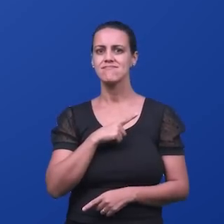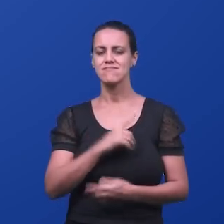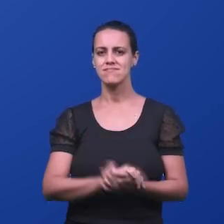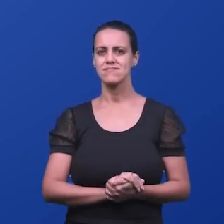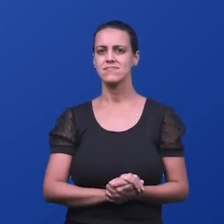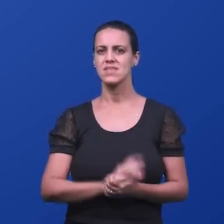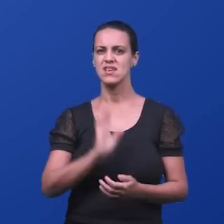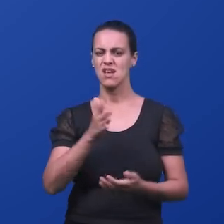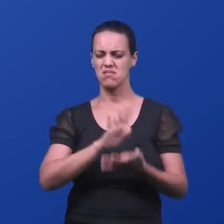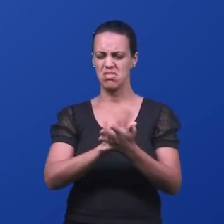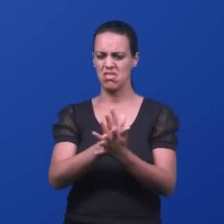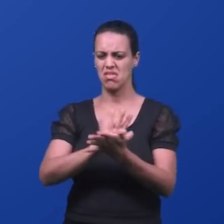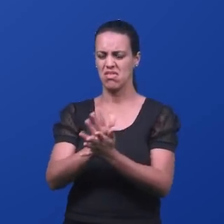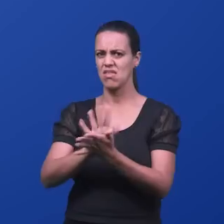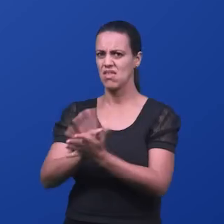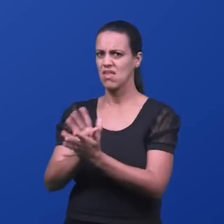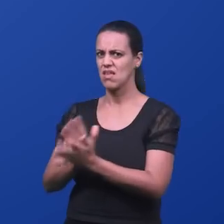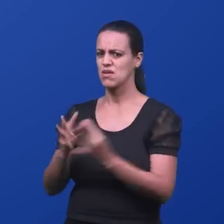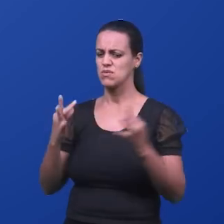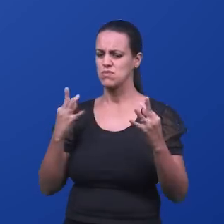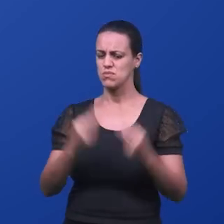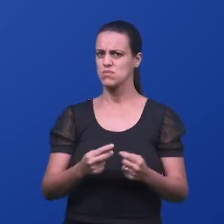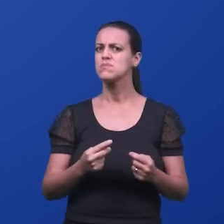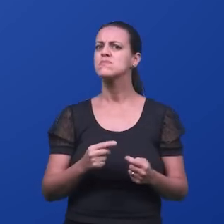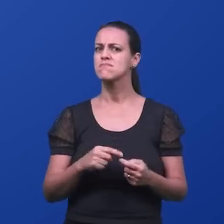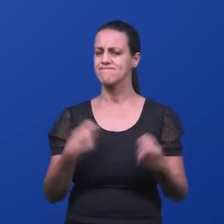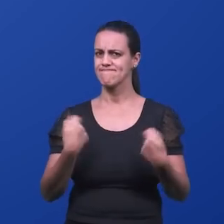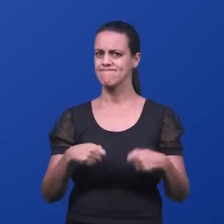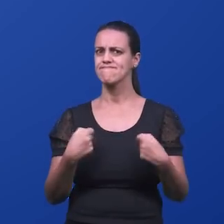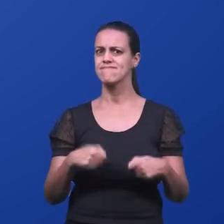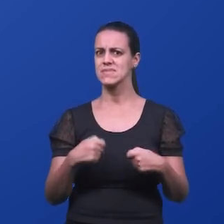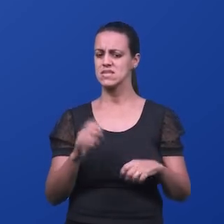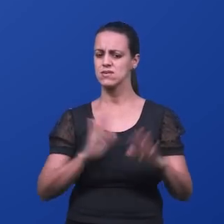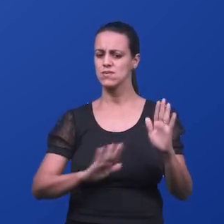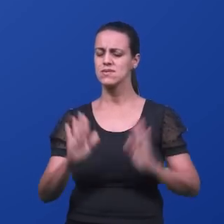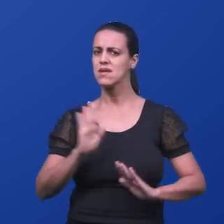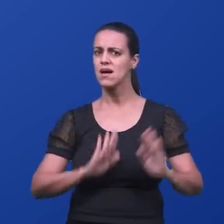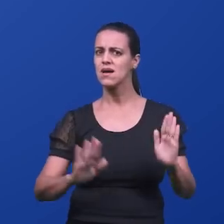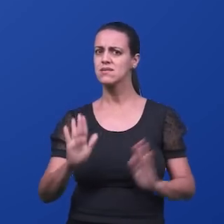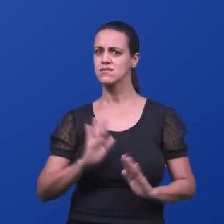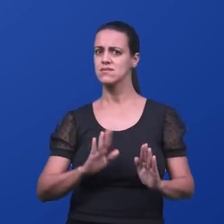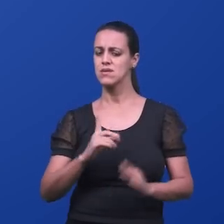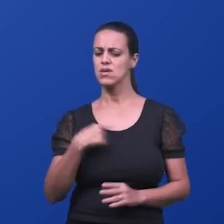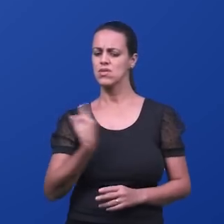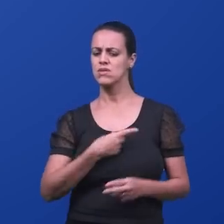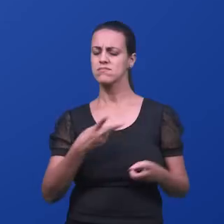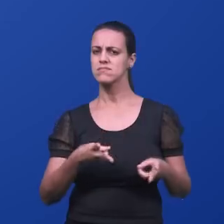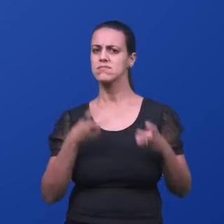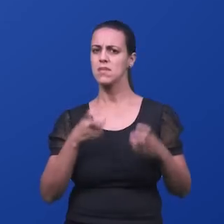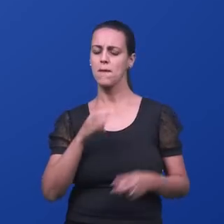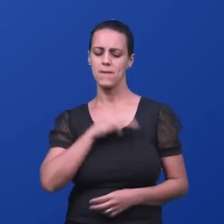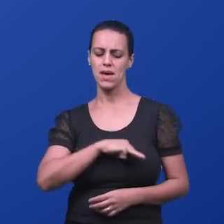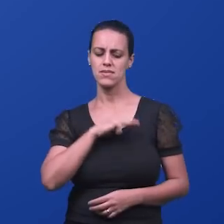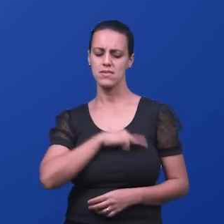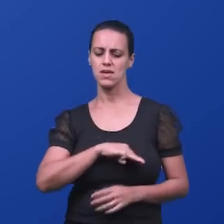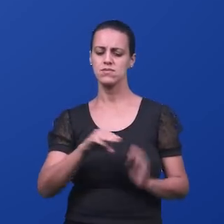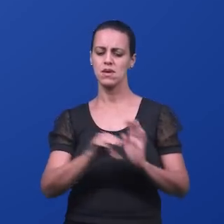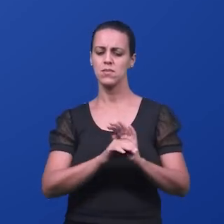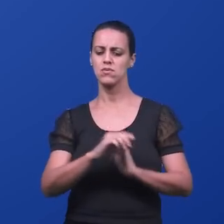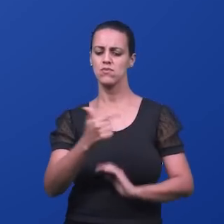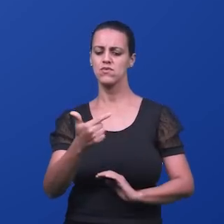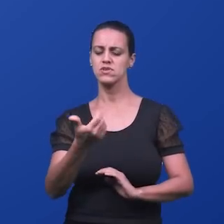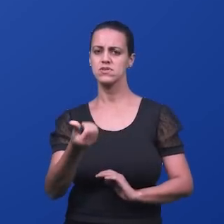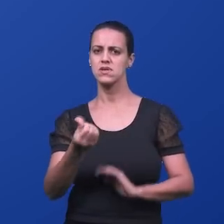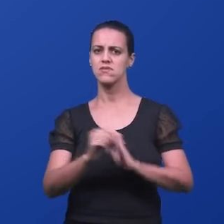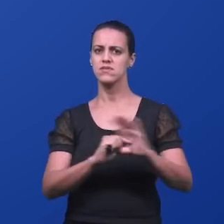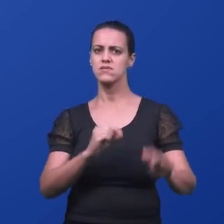a vinha nas nossas vidas, para matar o fruto dessa obra. Então nós vimos em Mateus 26, 41, quando nos